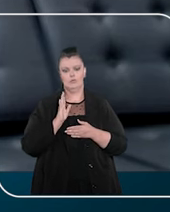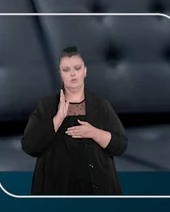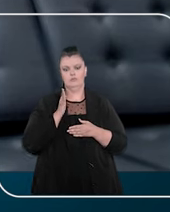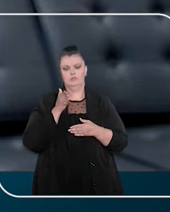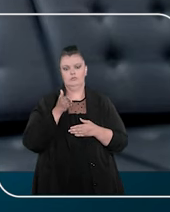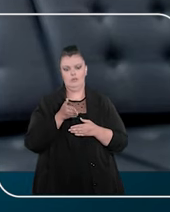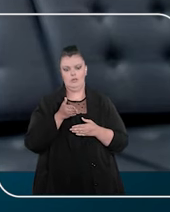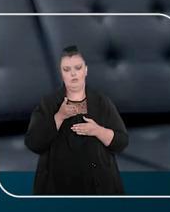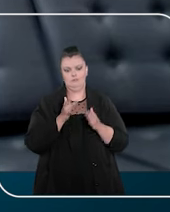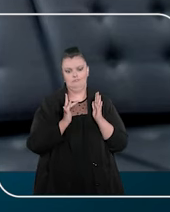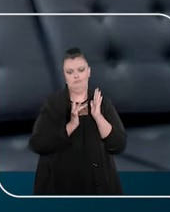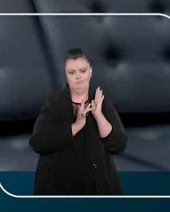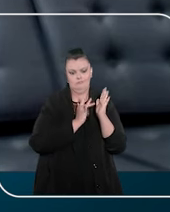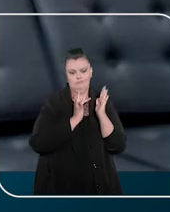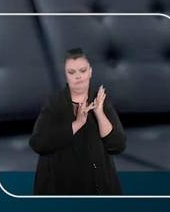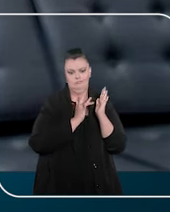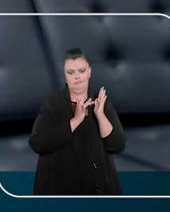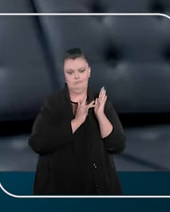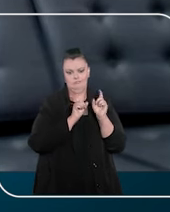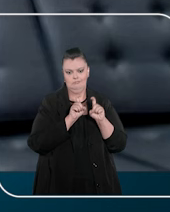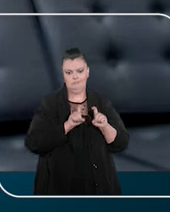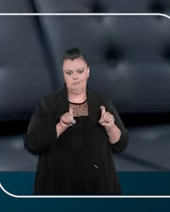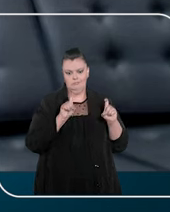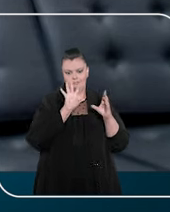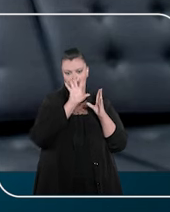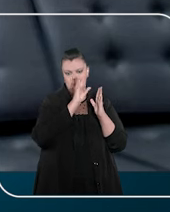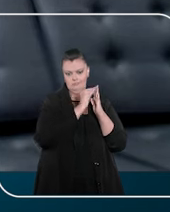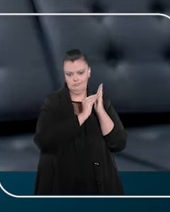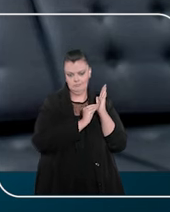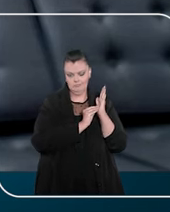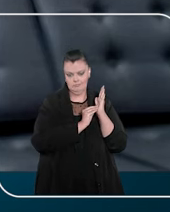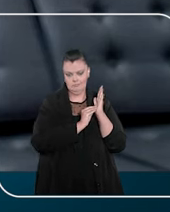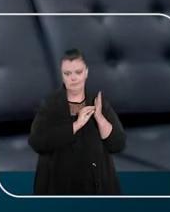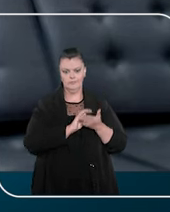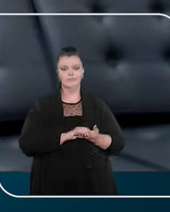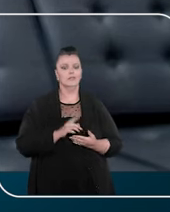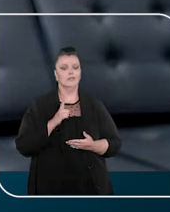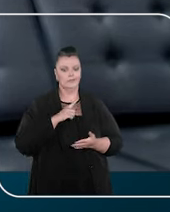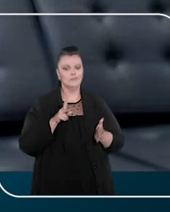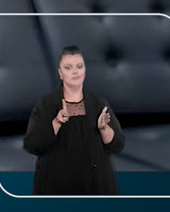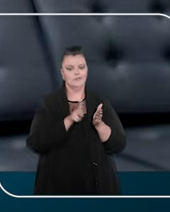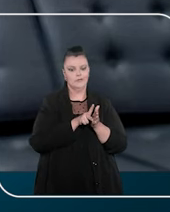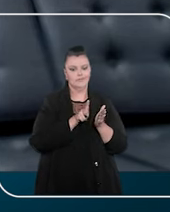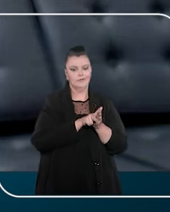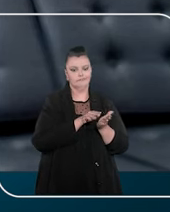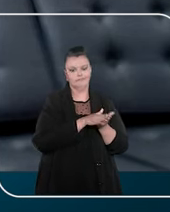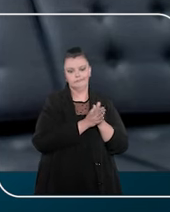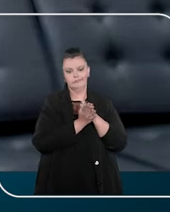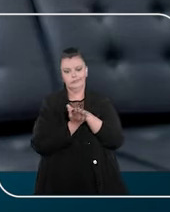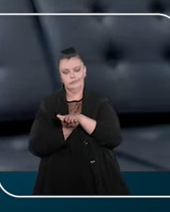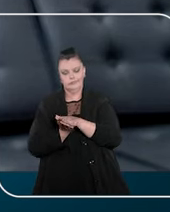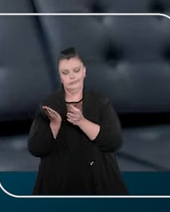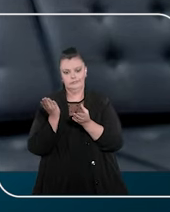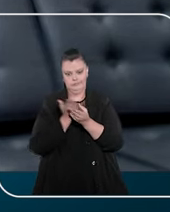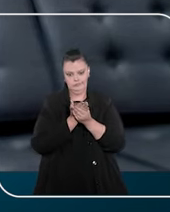no aspecto digital dos processos. Nós ainda nos apegávamos ao papel, né? Havia